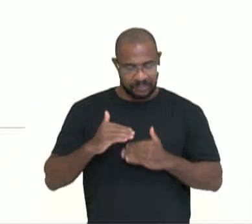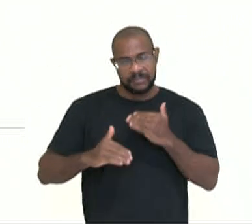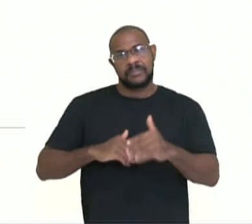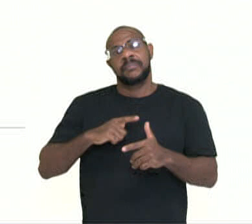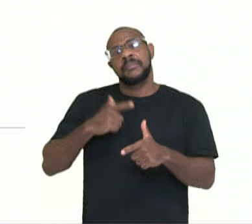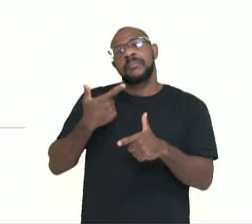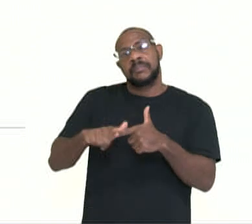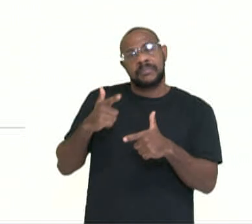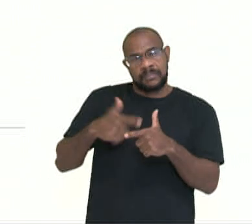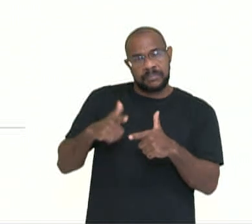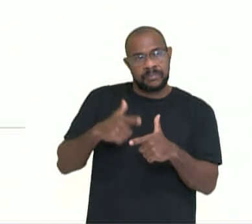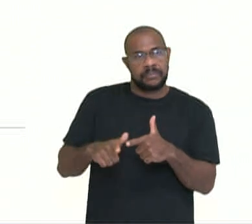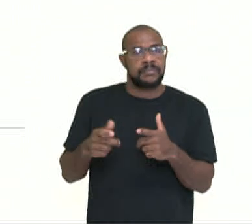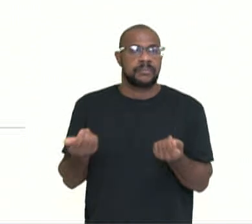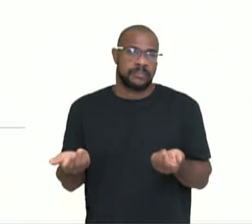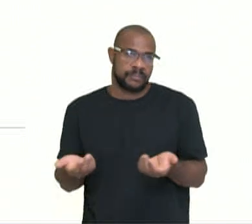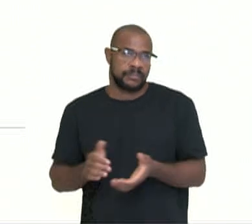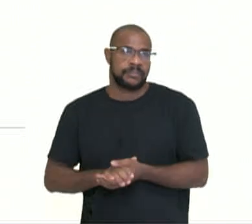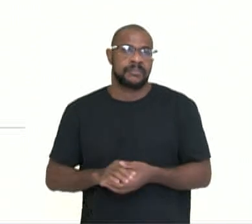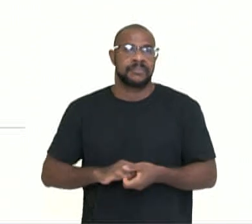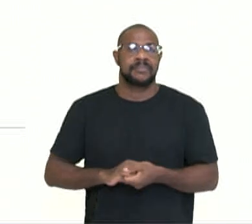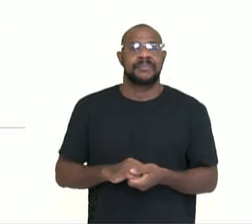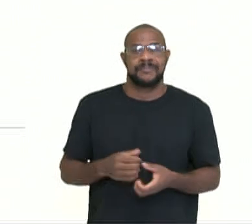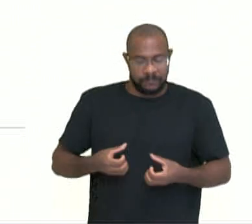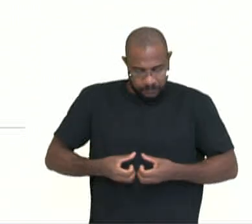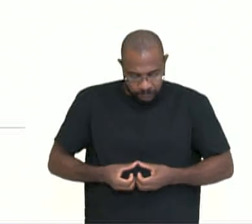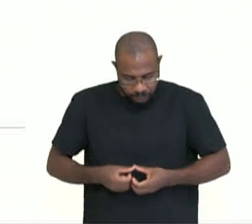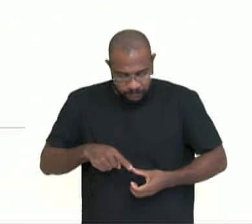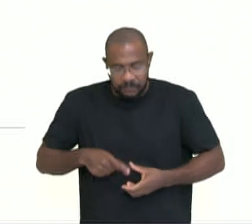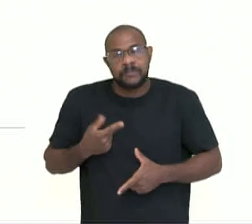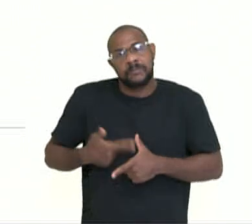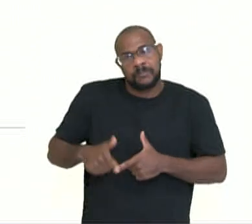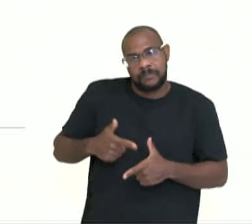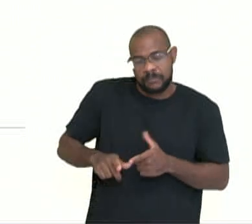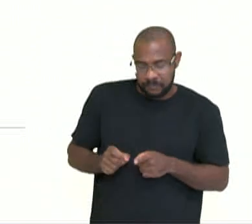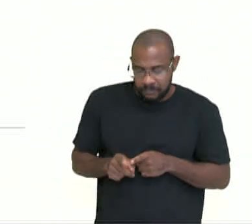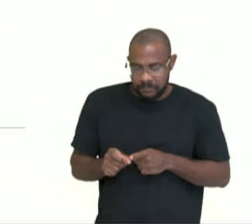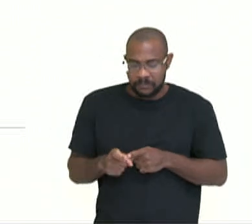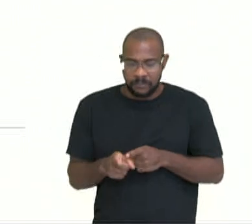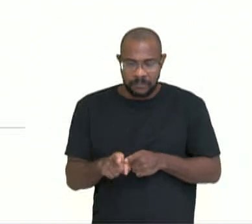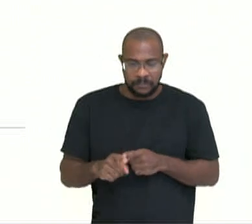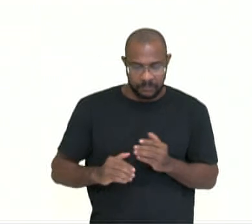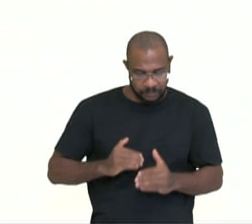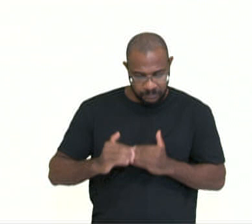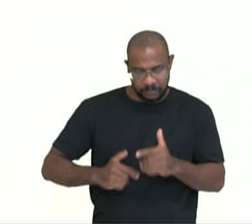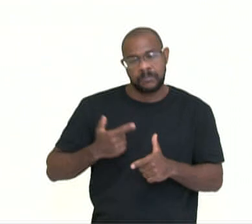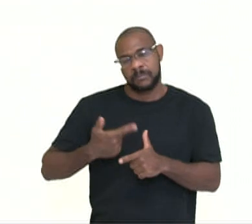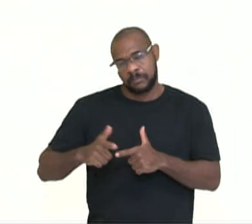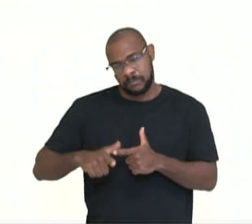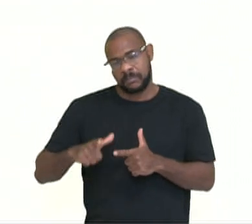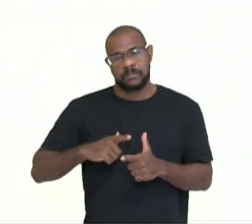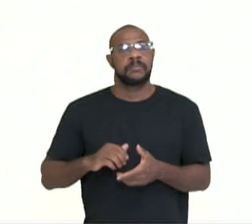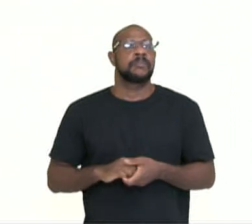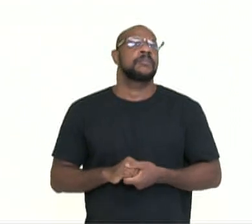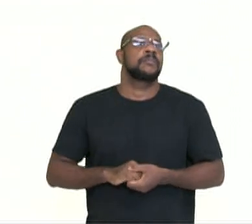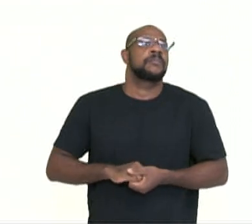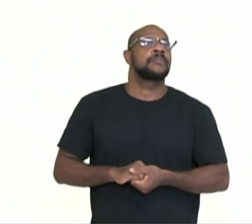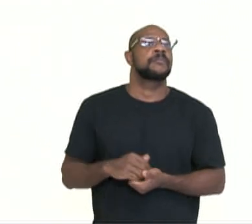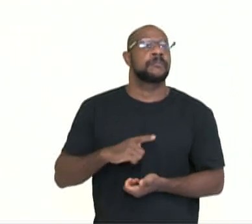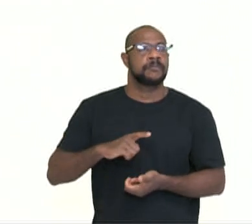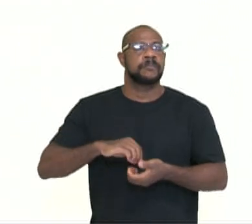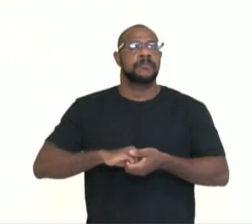de fertilidade pela diminuição do testículo, produção de espermatozoide. Tem mais coisa para se falar? Mais pesquisa sendo feita?